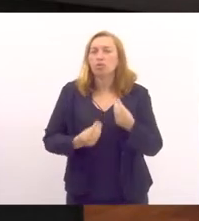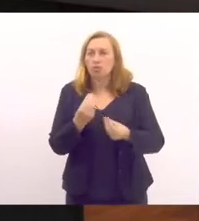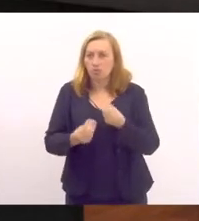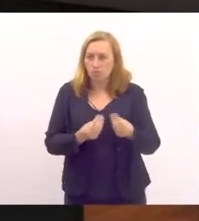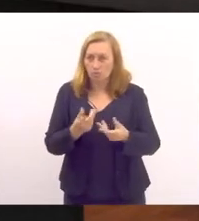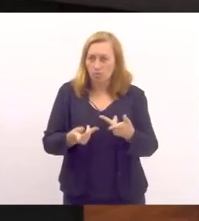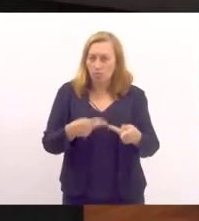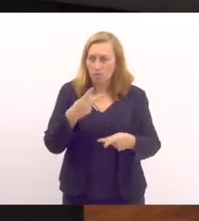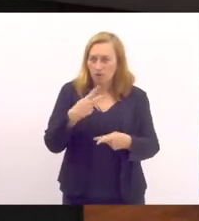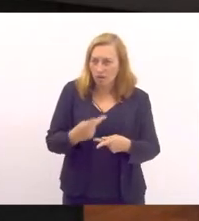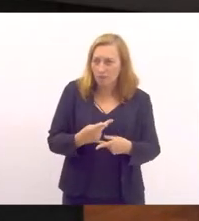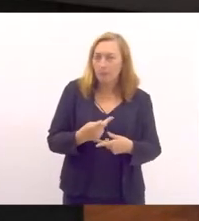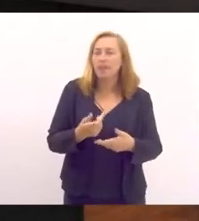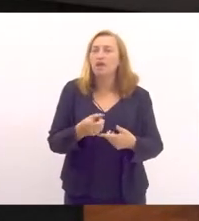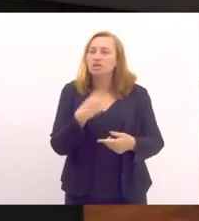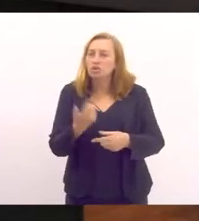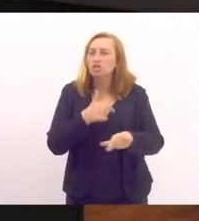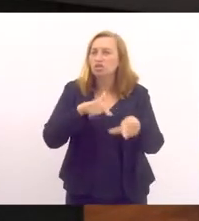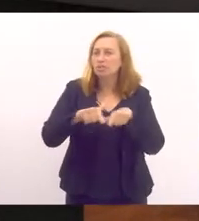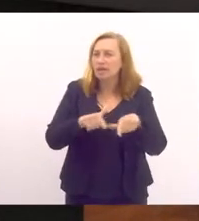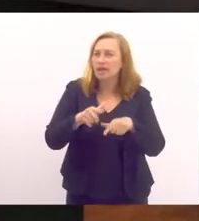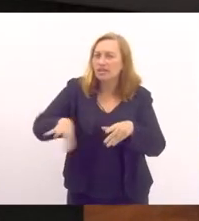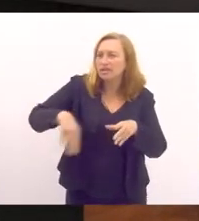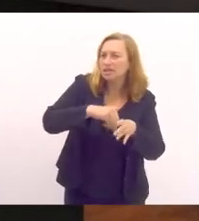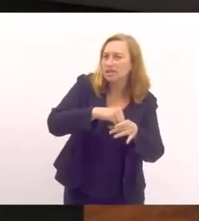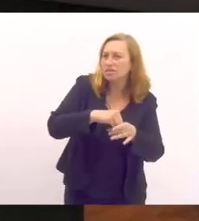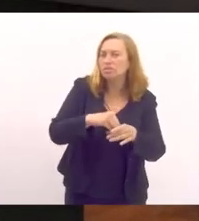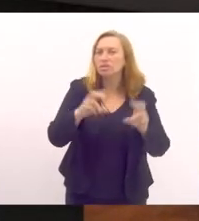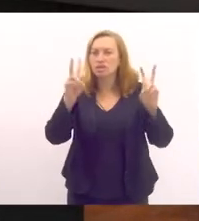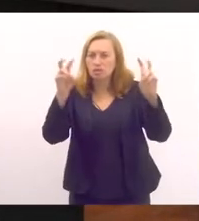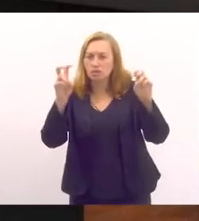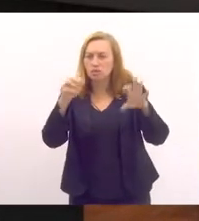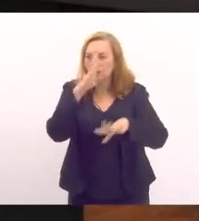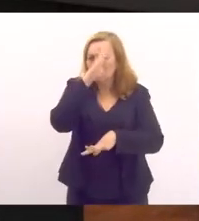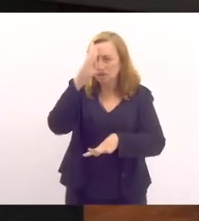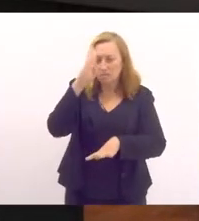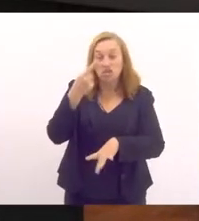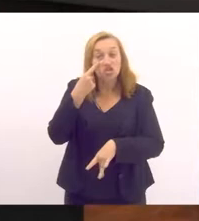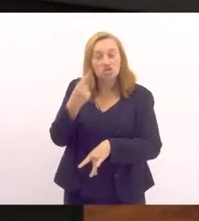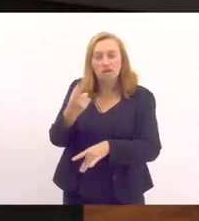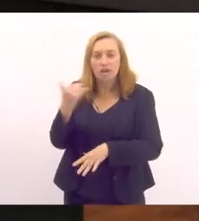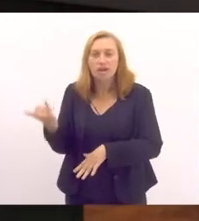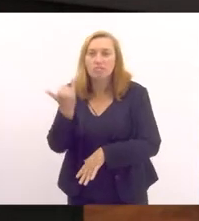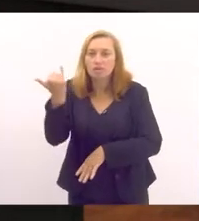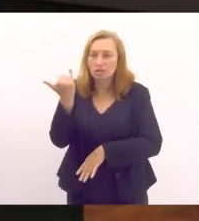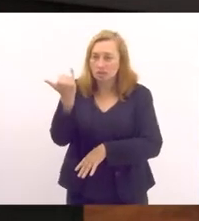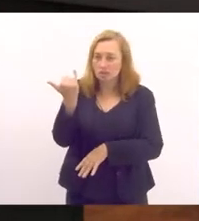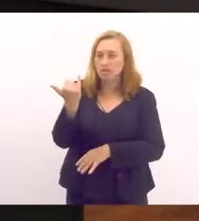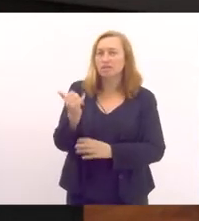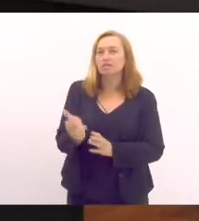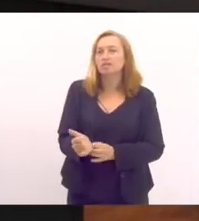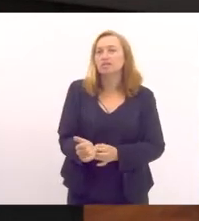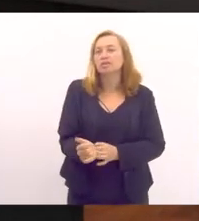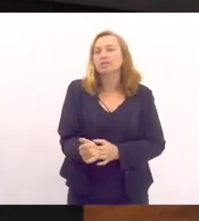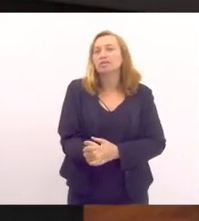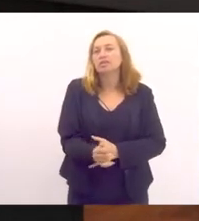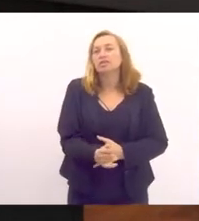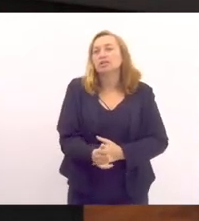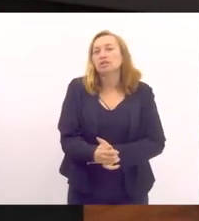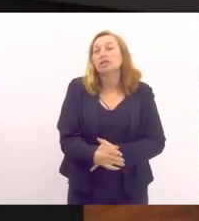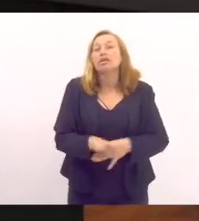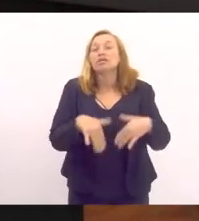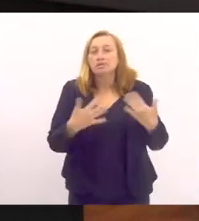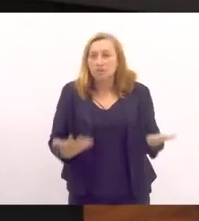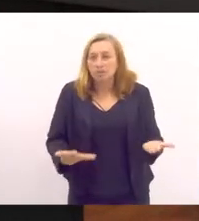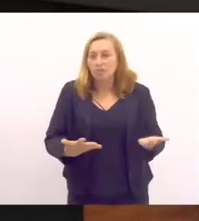gente que trabalha dentro dessa questão acadêmica, a gente vê a importância das instâncias de governança. Então,